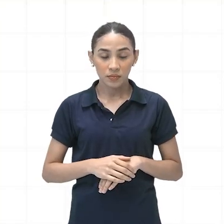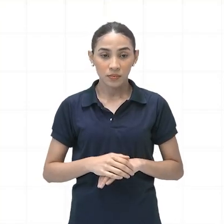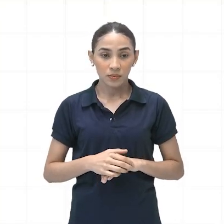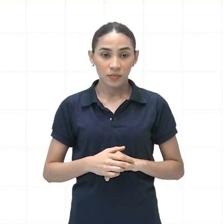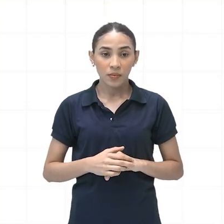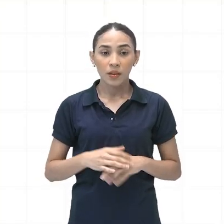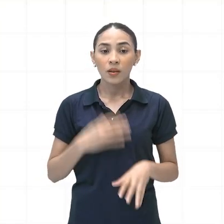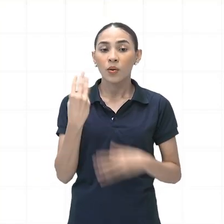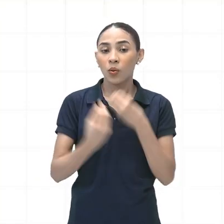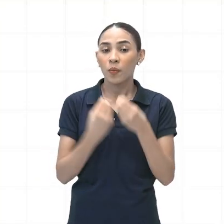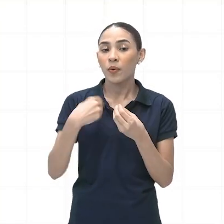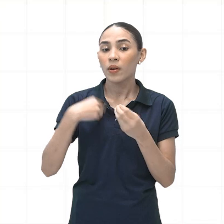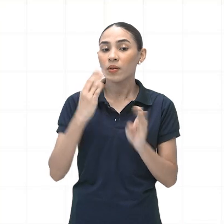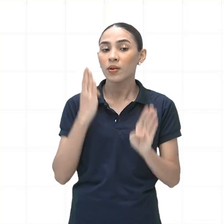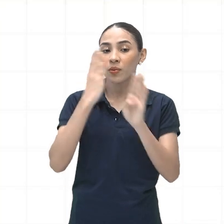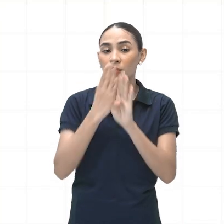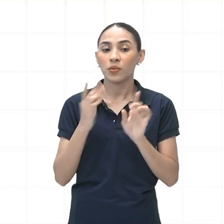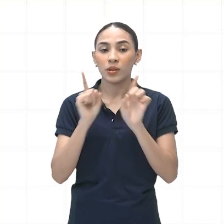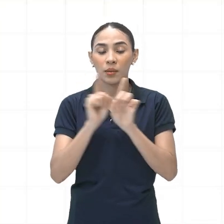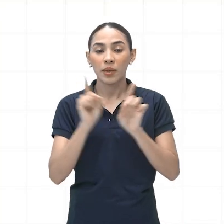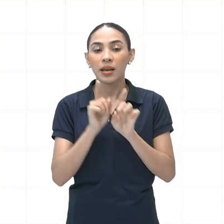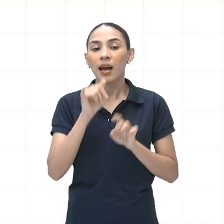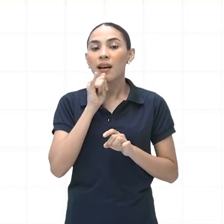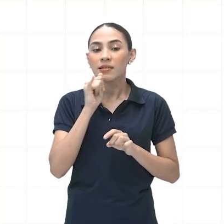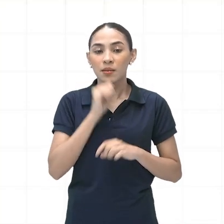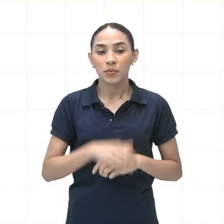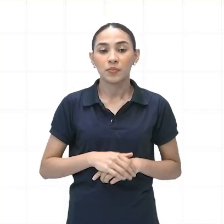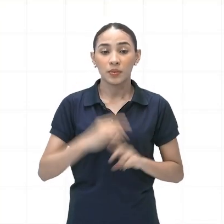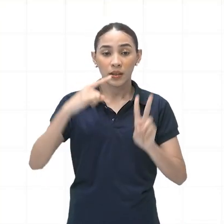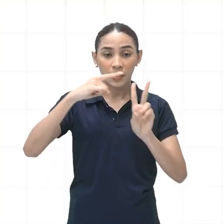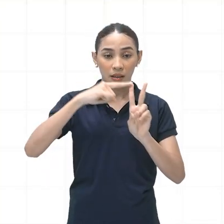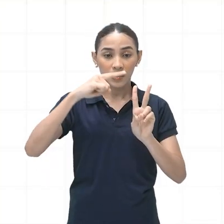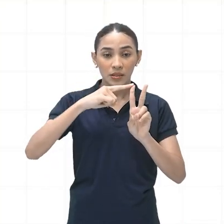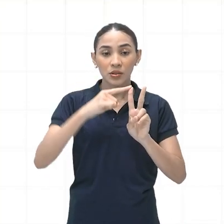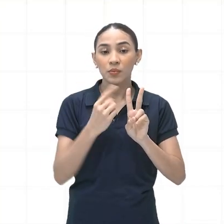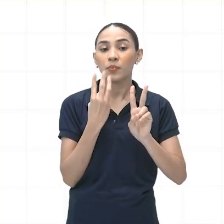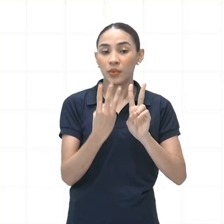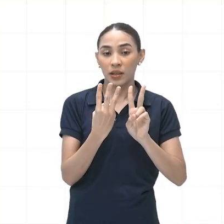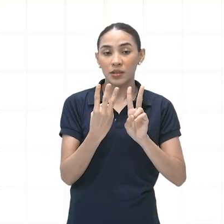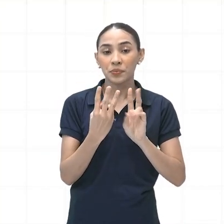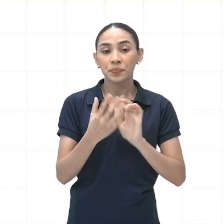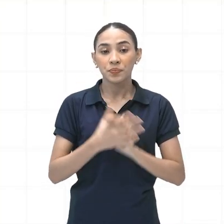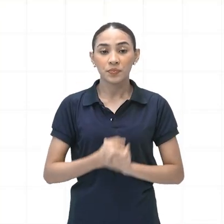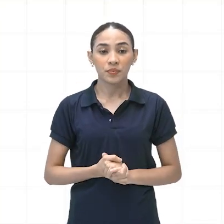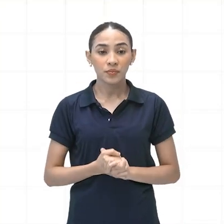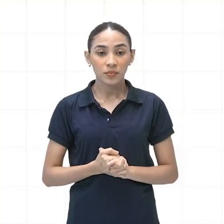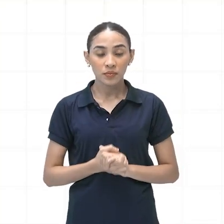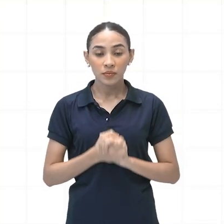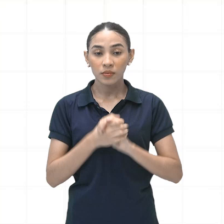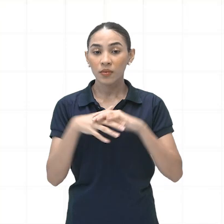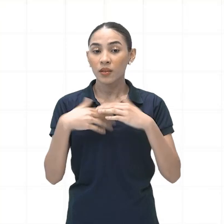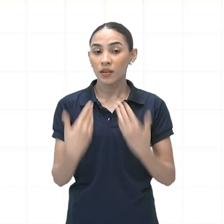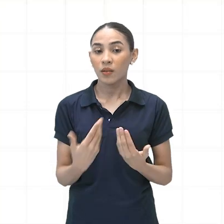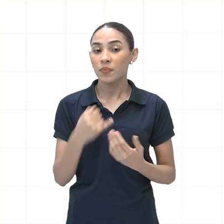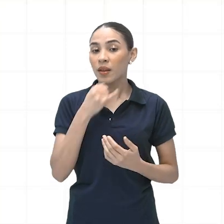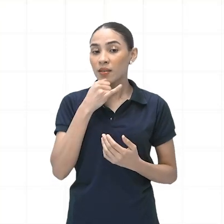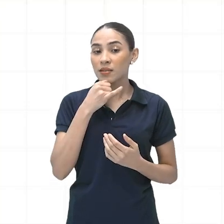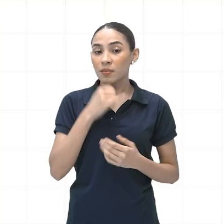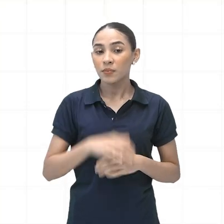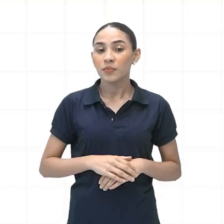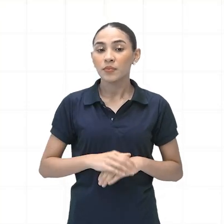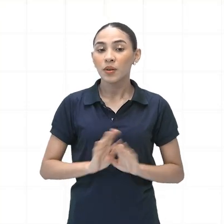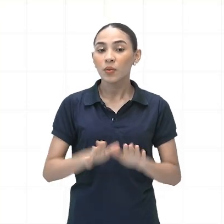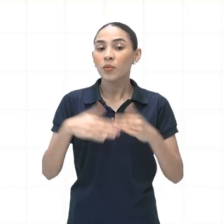eu localizo a raiz quadrada de 3? Então, onde